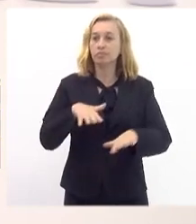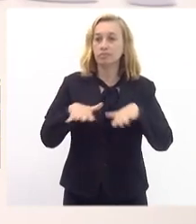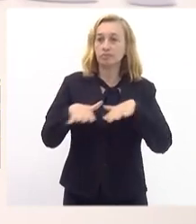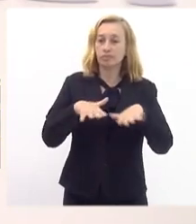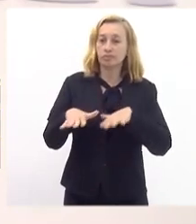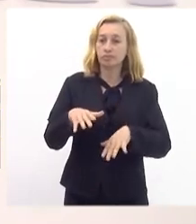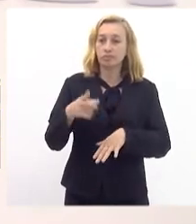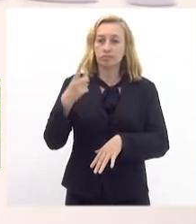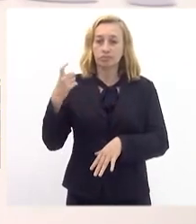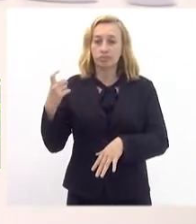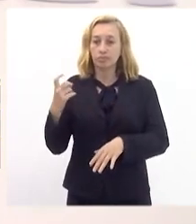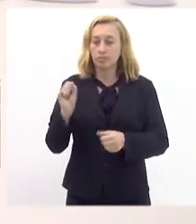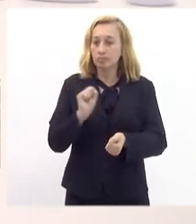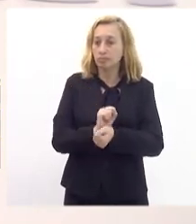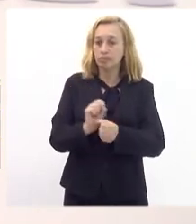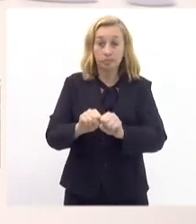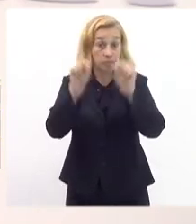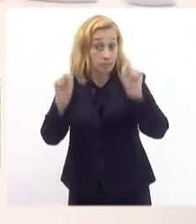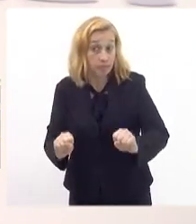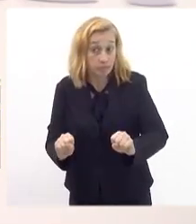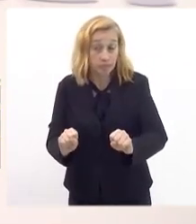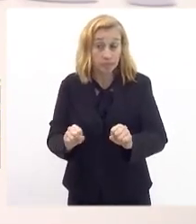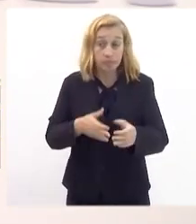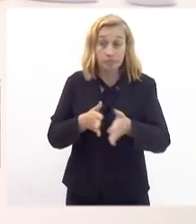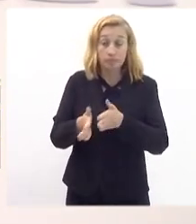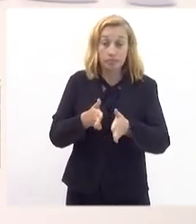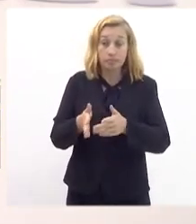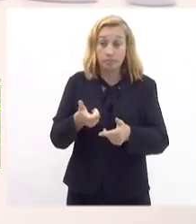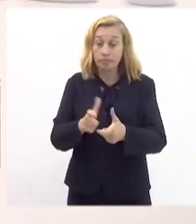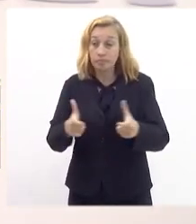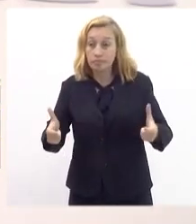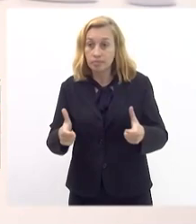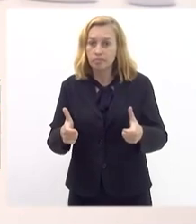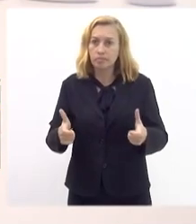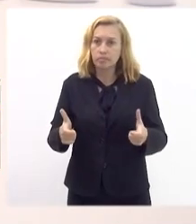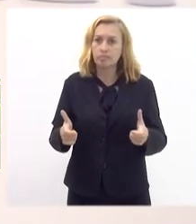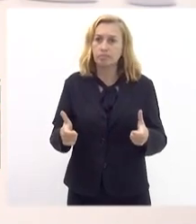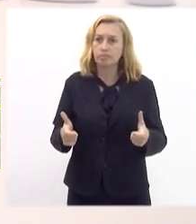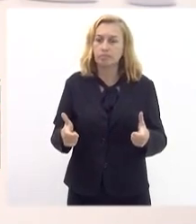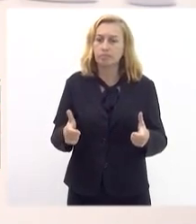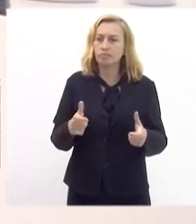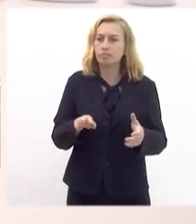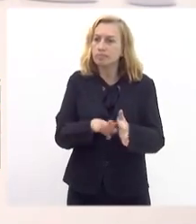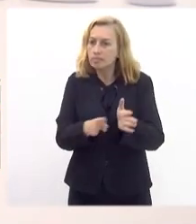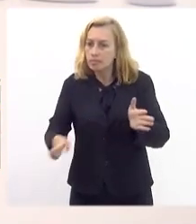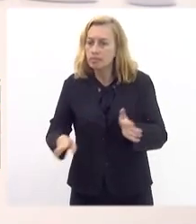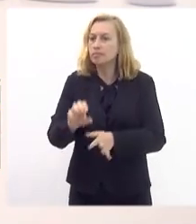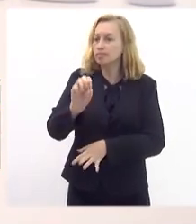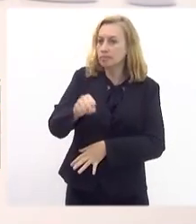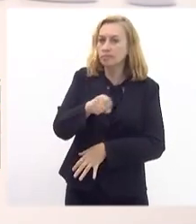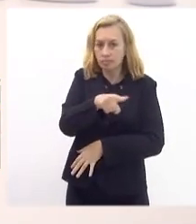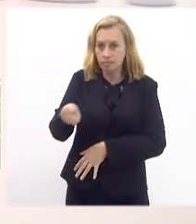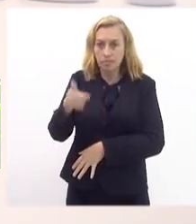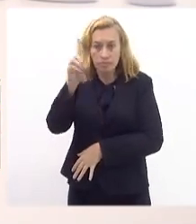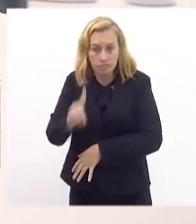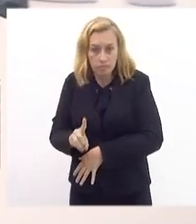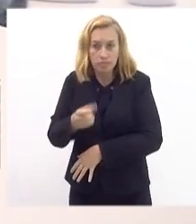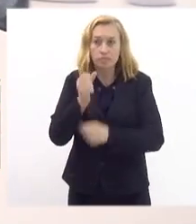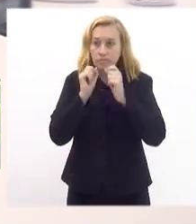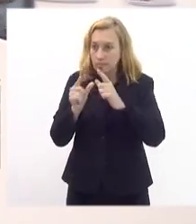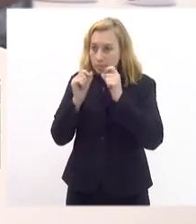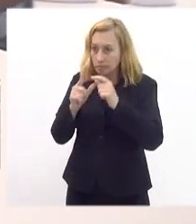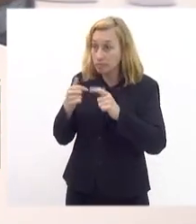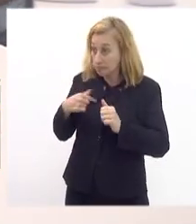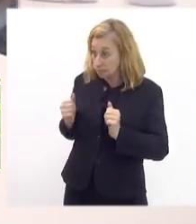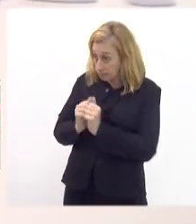de barulho sistema parado no movimentação de fluxo muito grande aliás numa Bahia Aí sim vocês têm direito de reclamar e